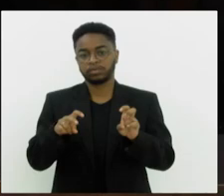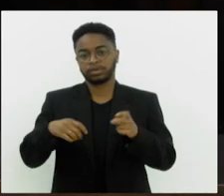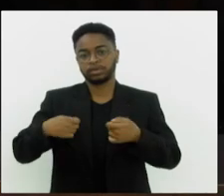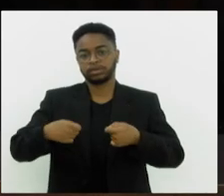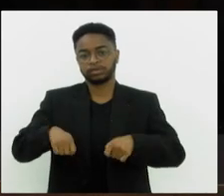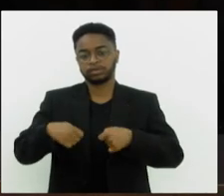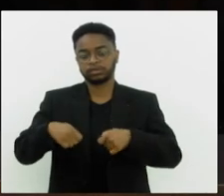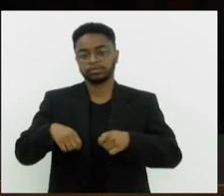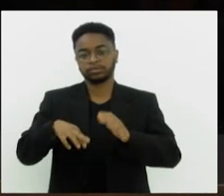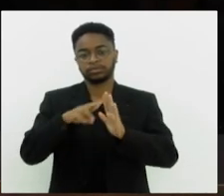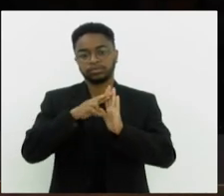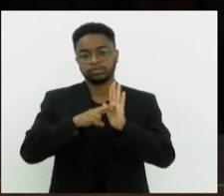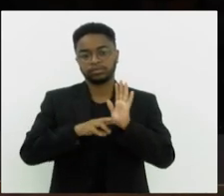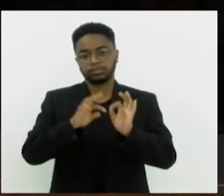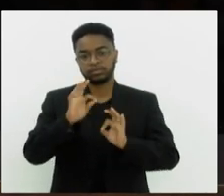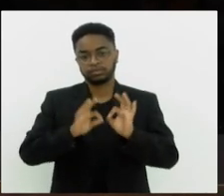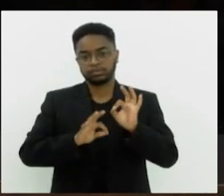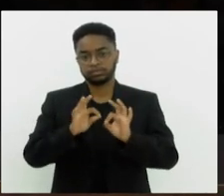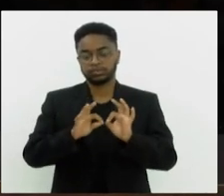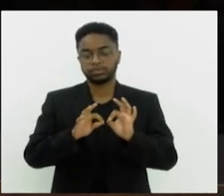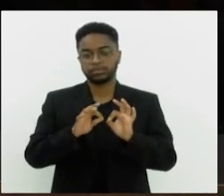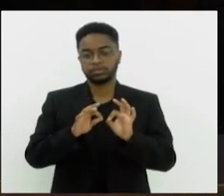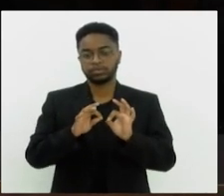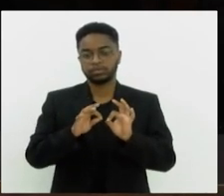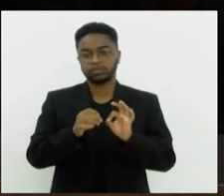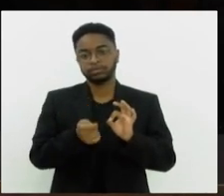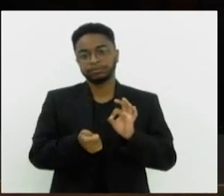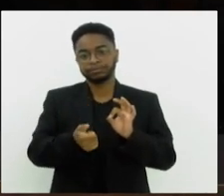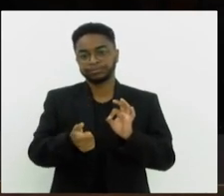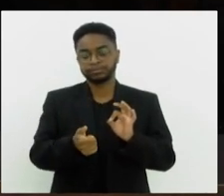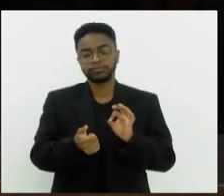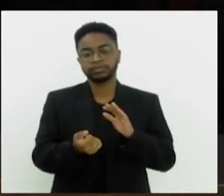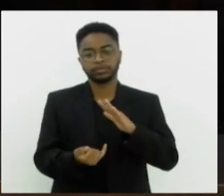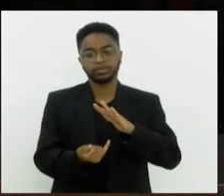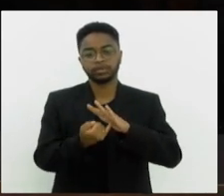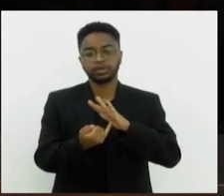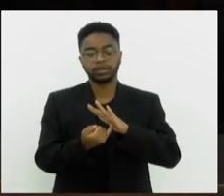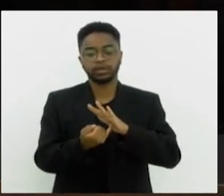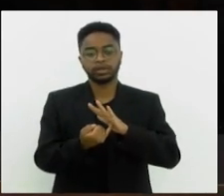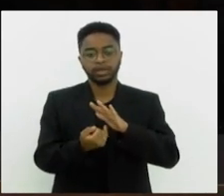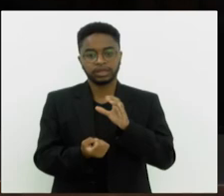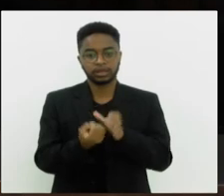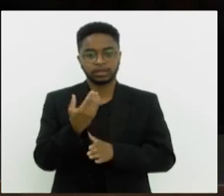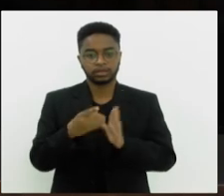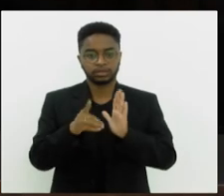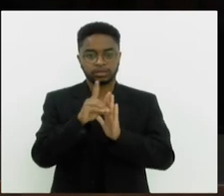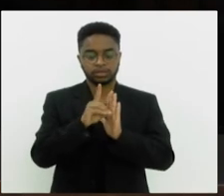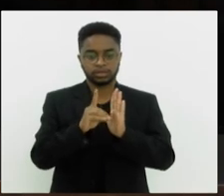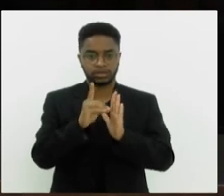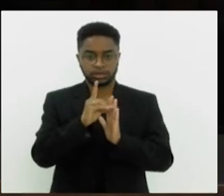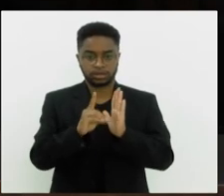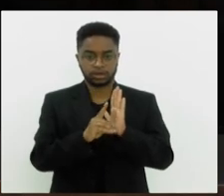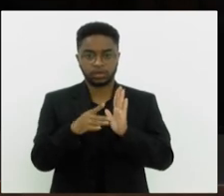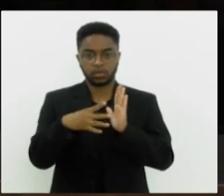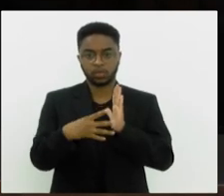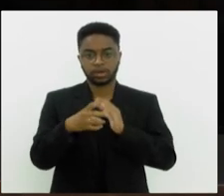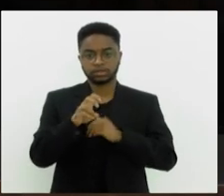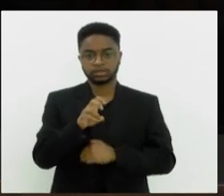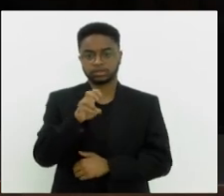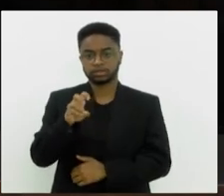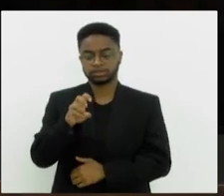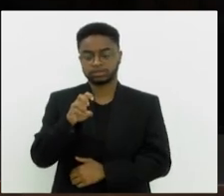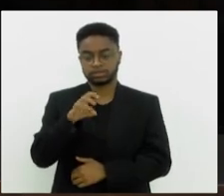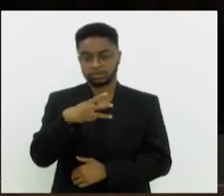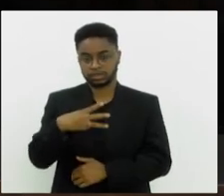de regulamentação da gratificação, foi instituída pelo decreto 45335 de 2015,